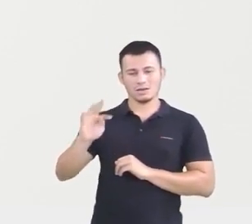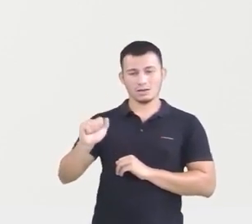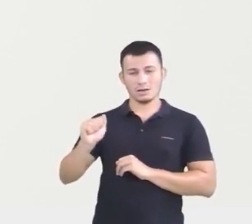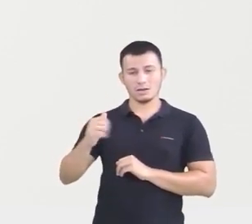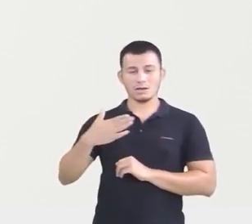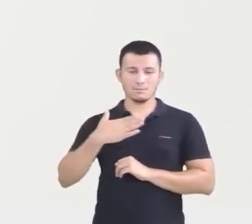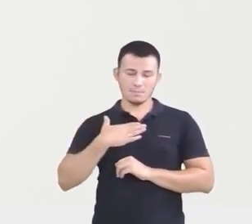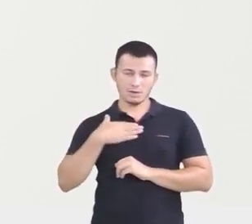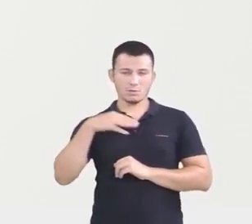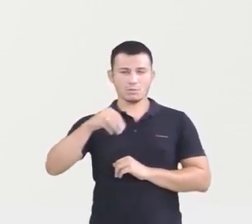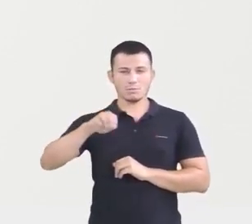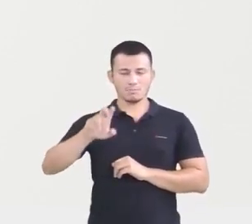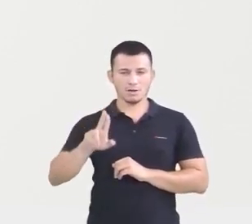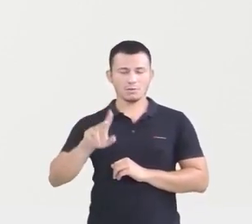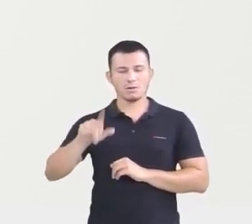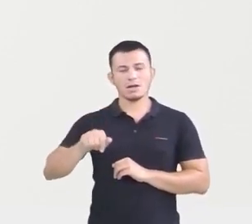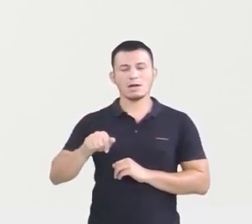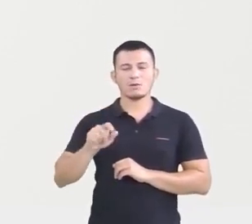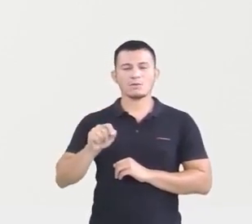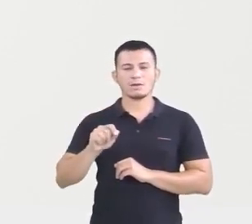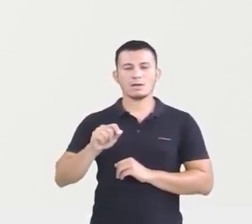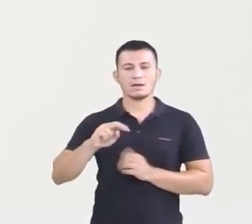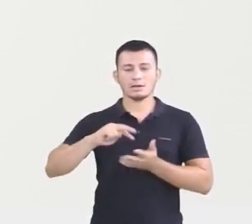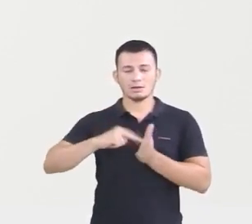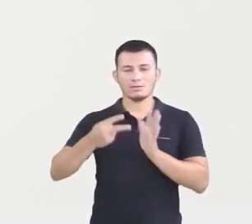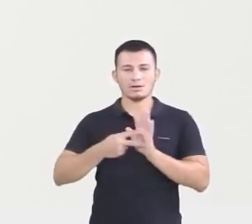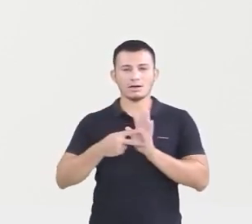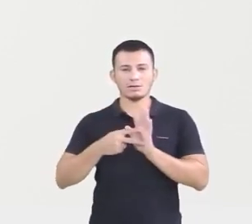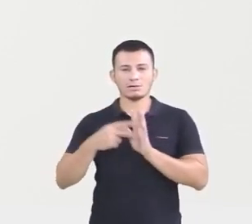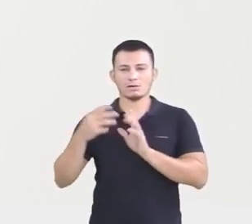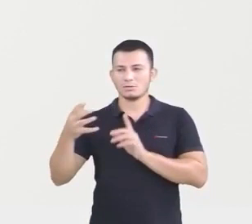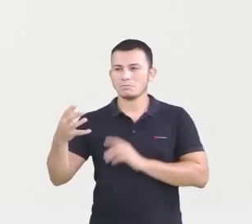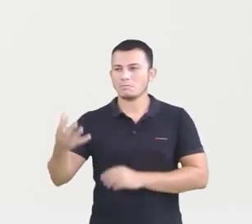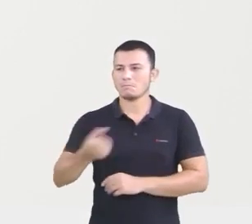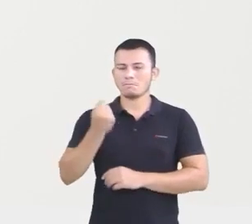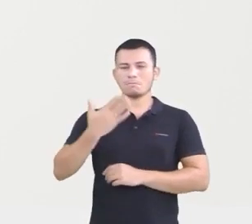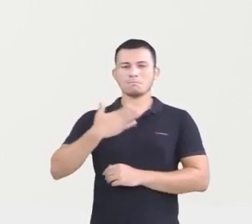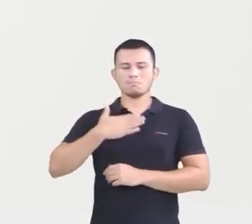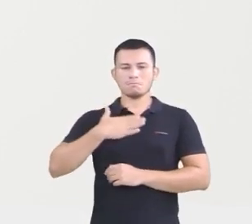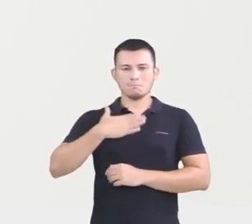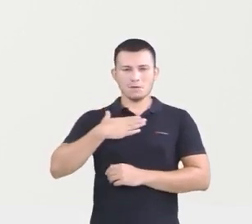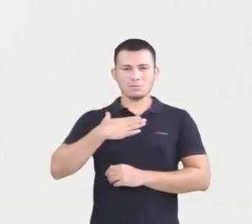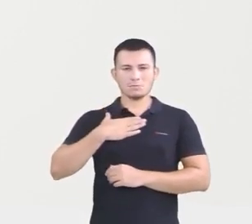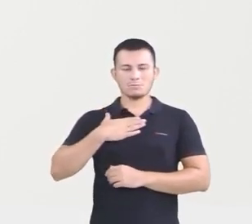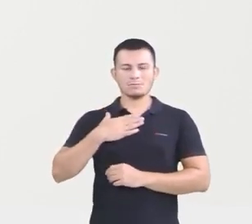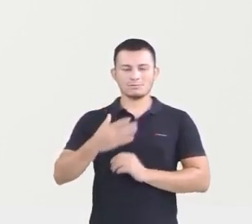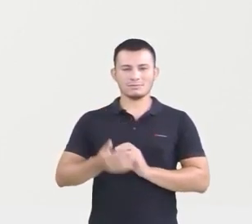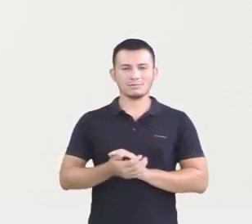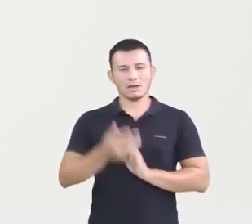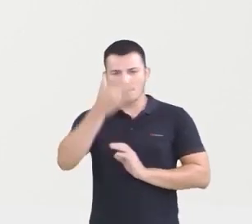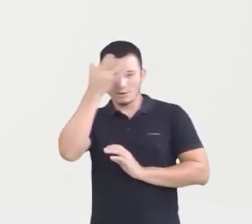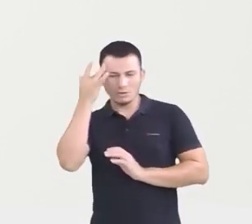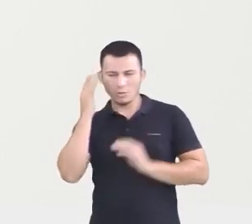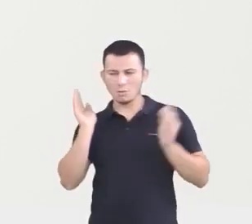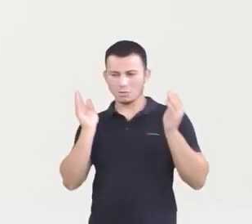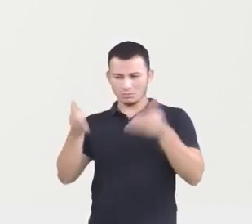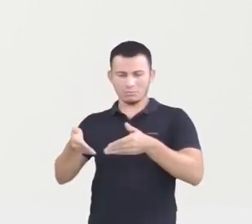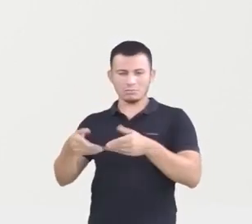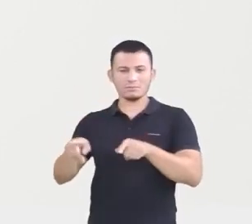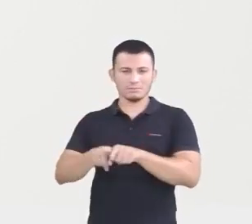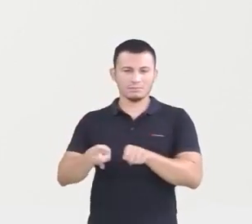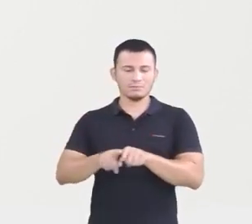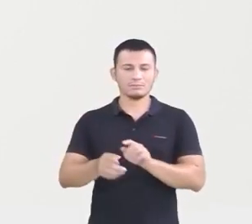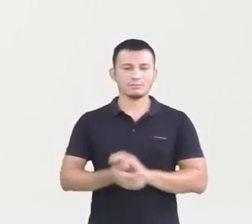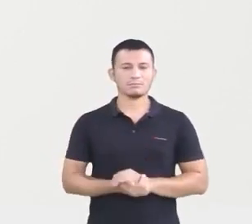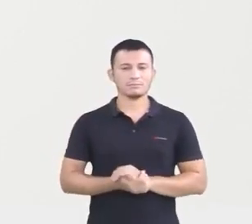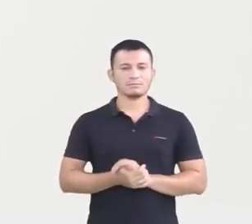pronomes que indicam a relação de posse, a posição, a pessoa, etc. Resumindo, então, tudo